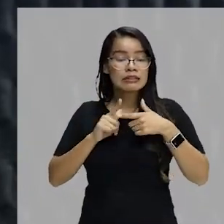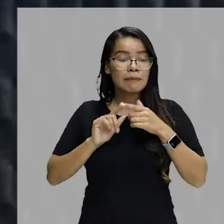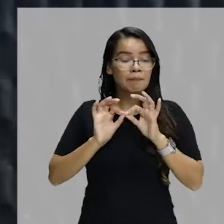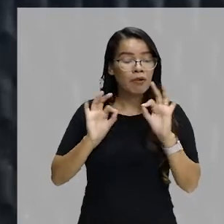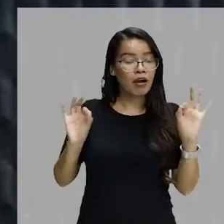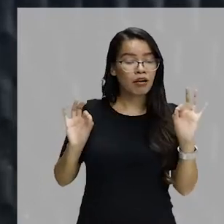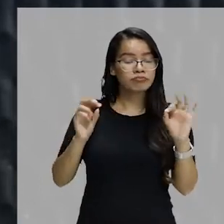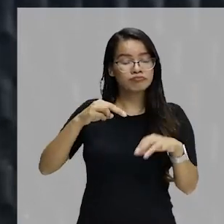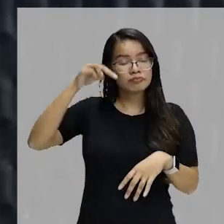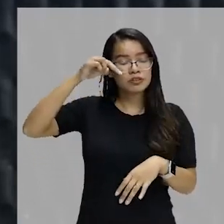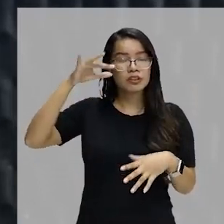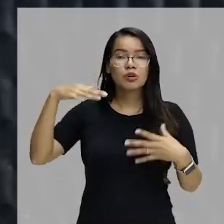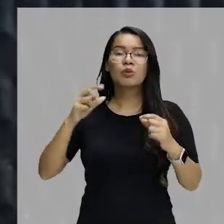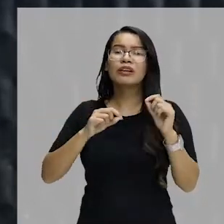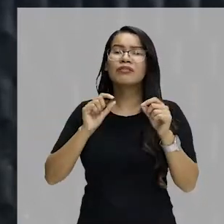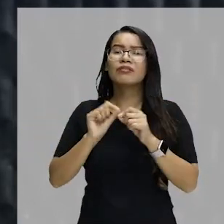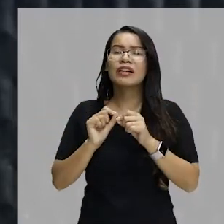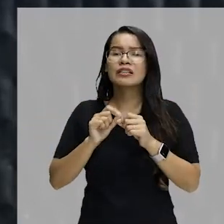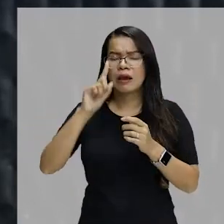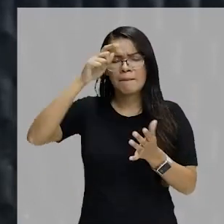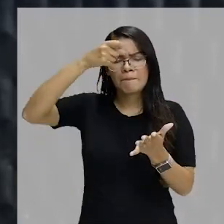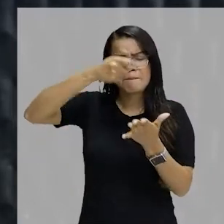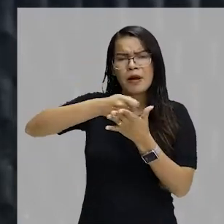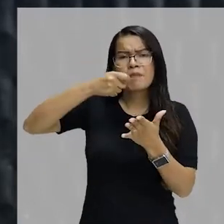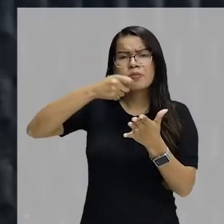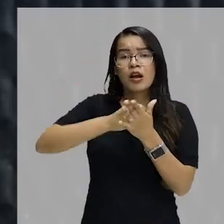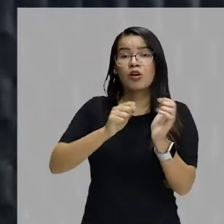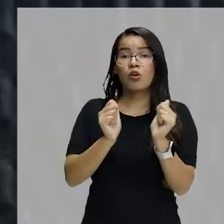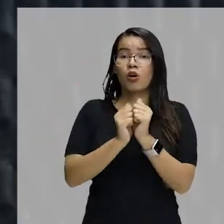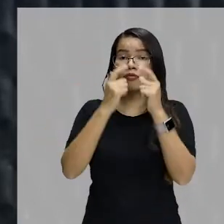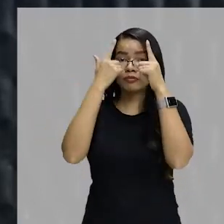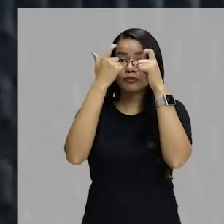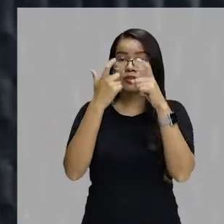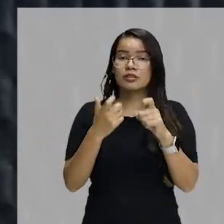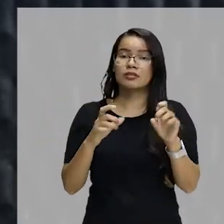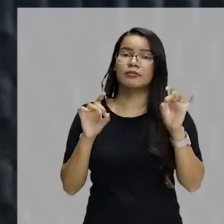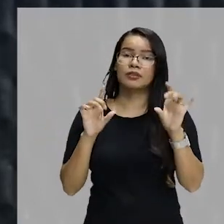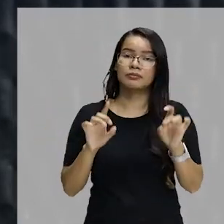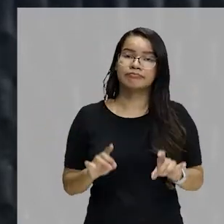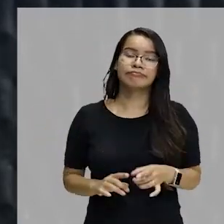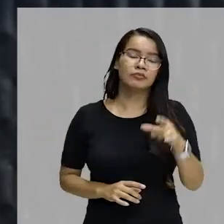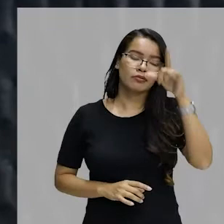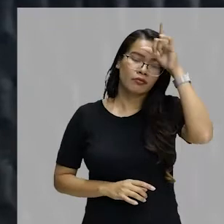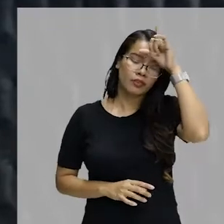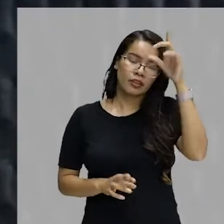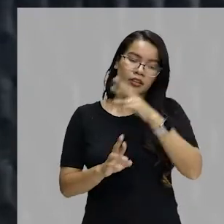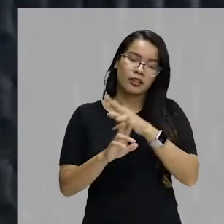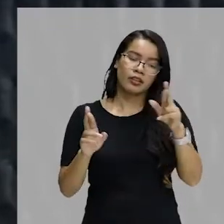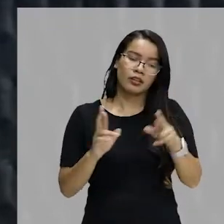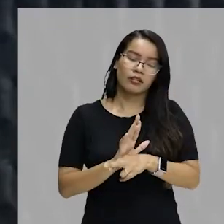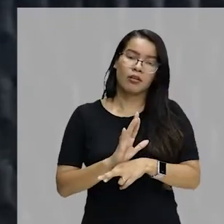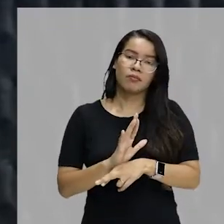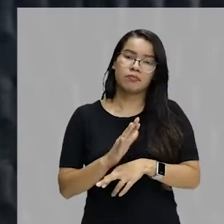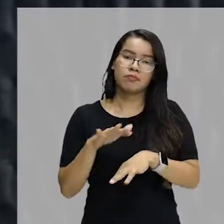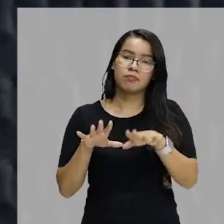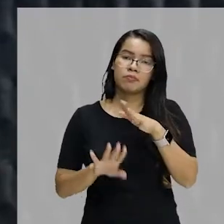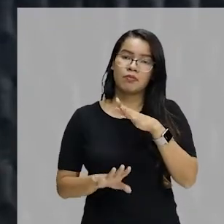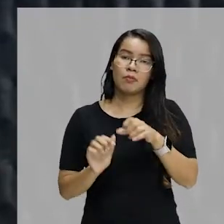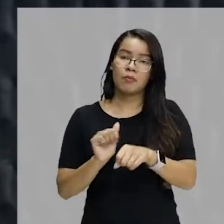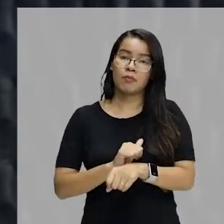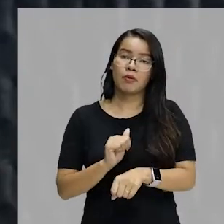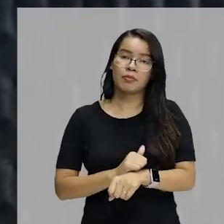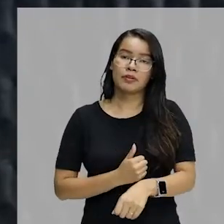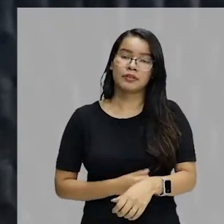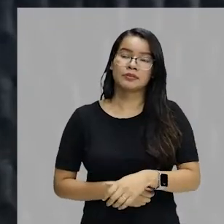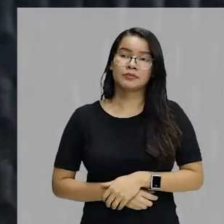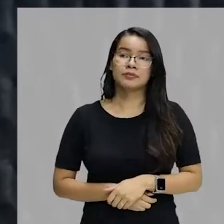Ele reprime violentamente esse movimento, principalmente alguns líderes ligados ao baixo clero, como é o caso do Frei